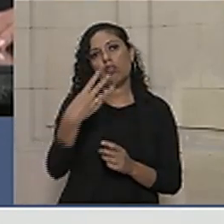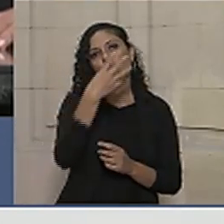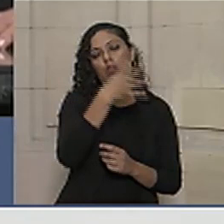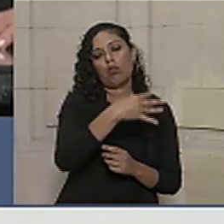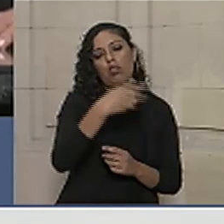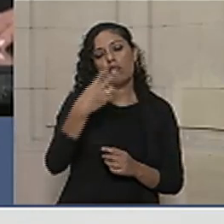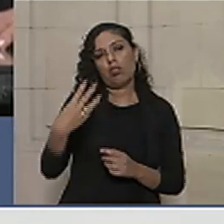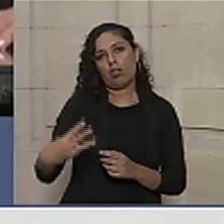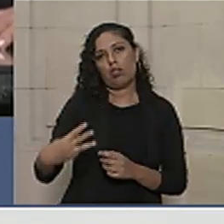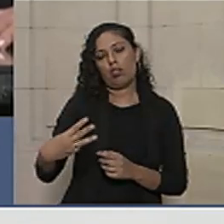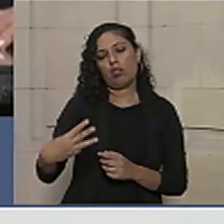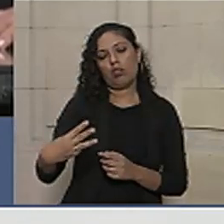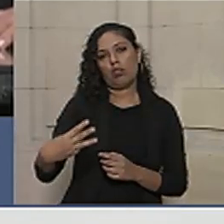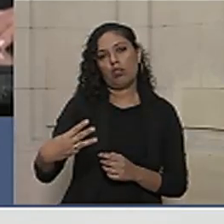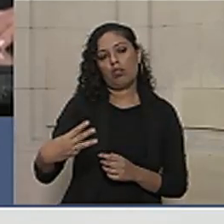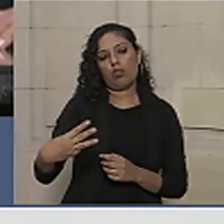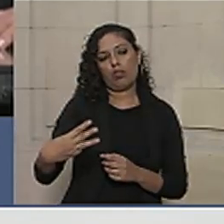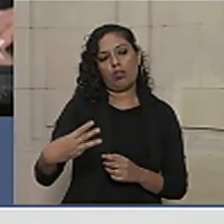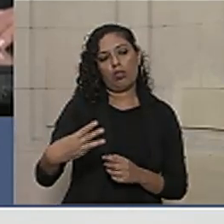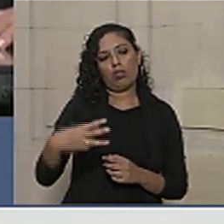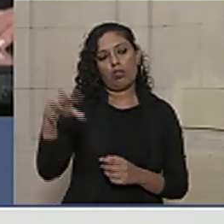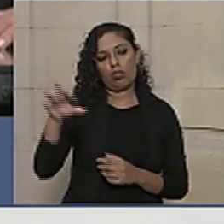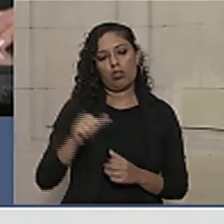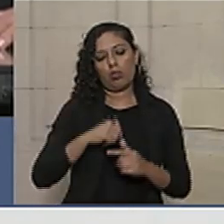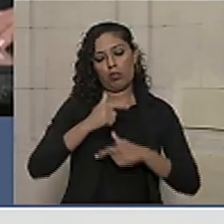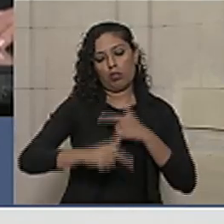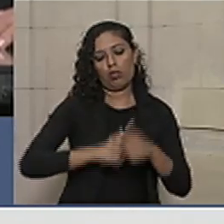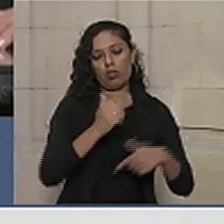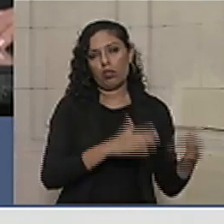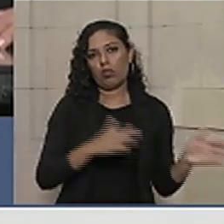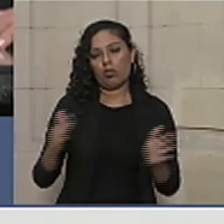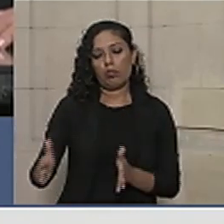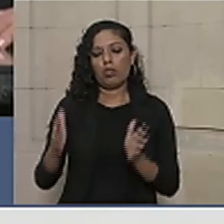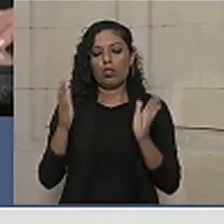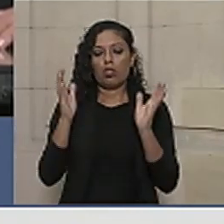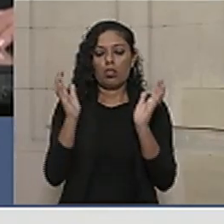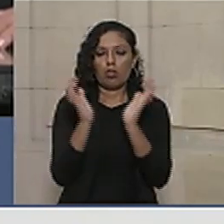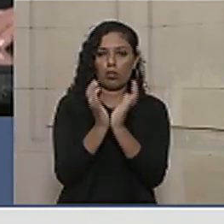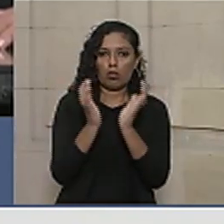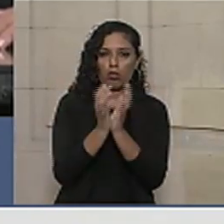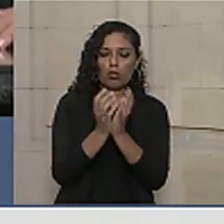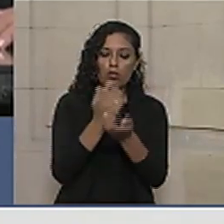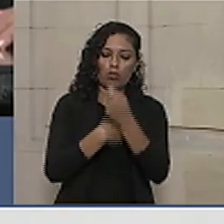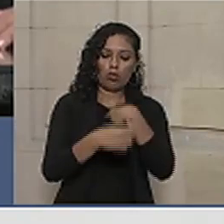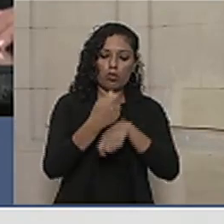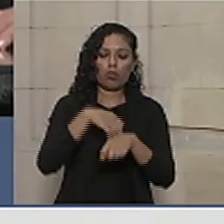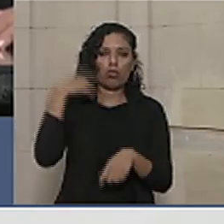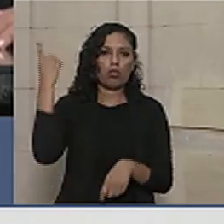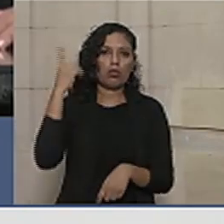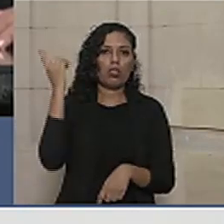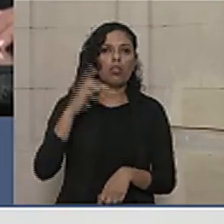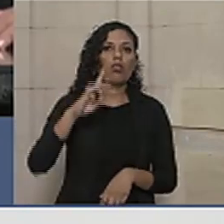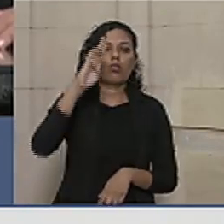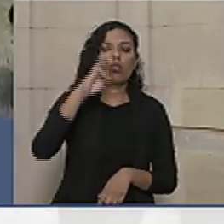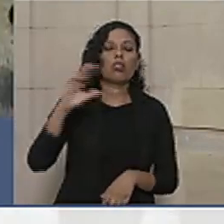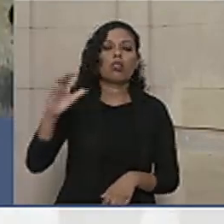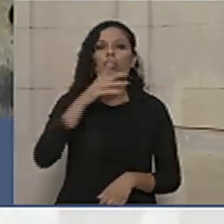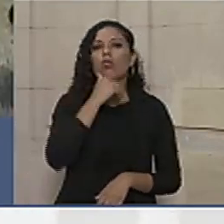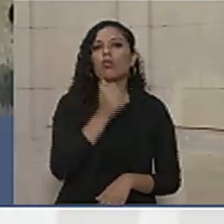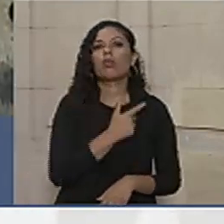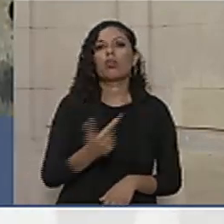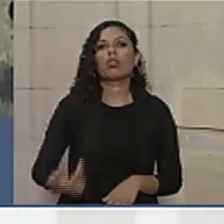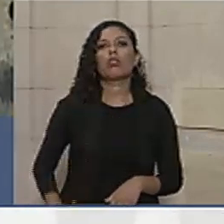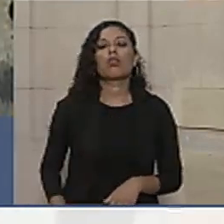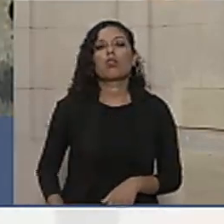que aparece que... Então, eu chamo os trabalhos à ordem. Pela Comissão de Economia, deputado Valdec Carneiro. Senhor presidente,